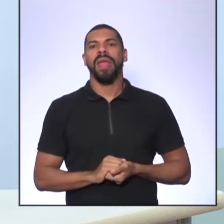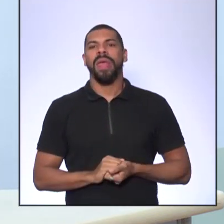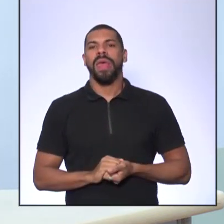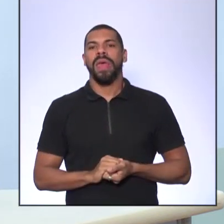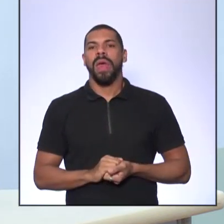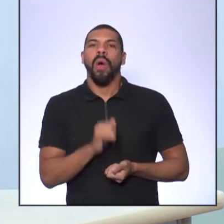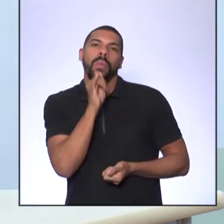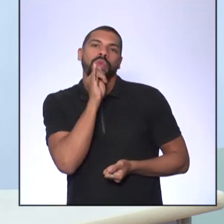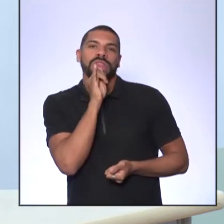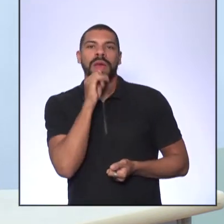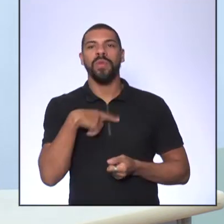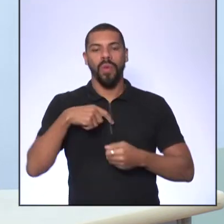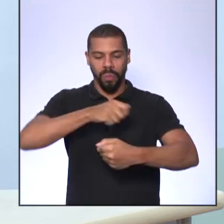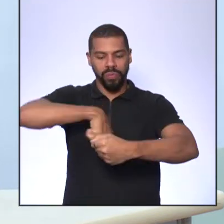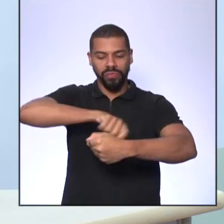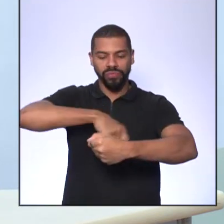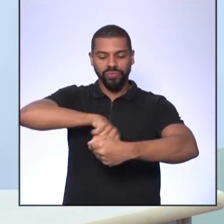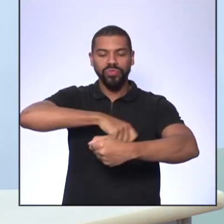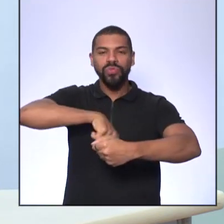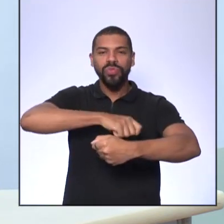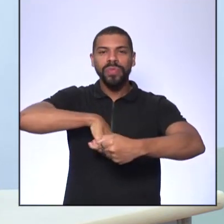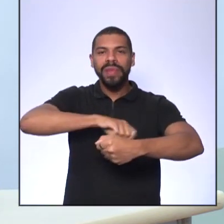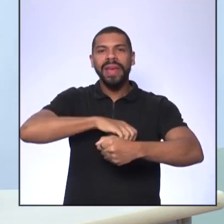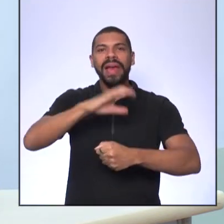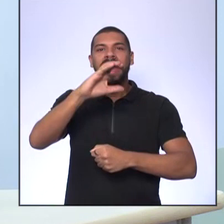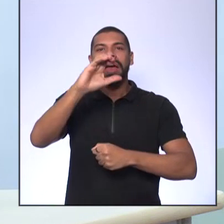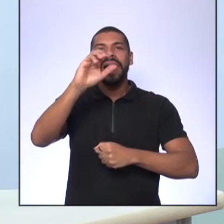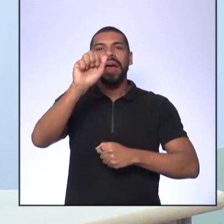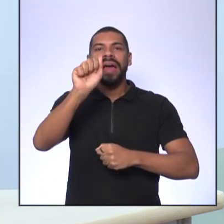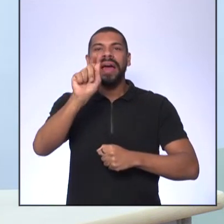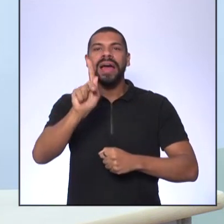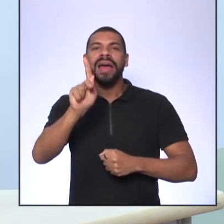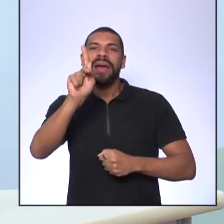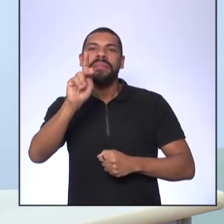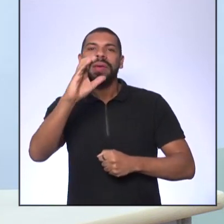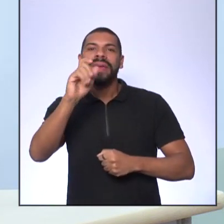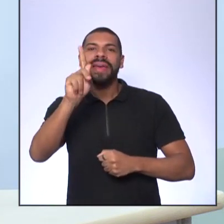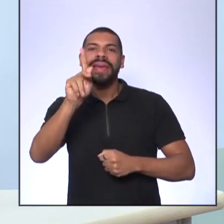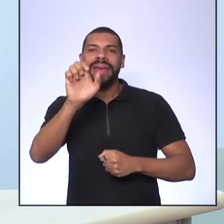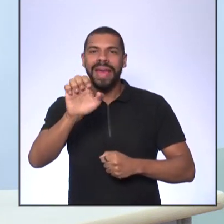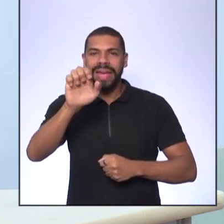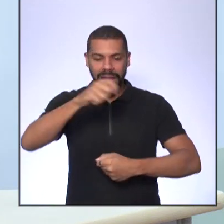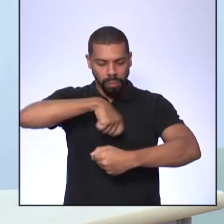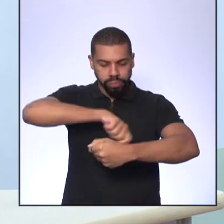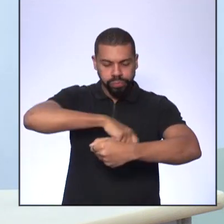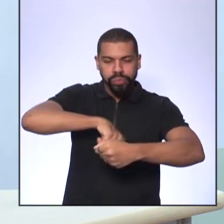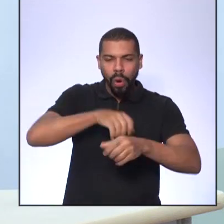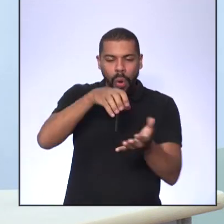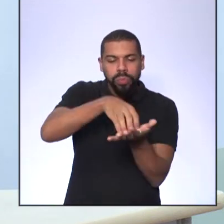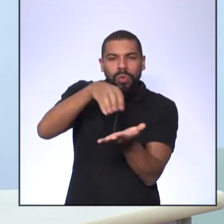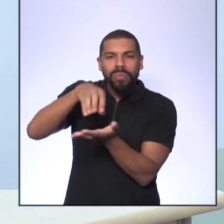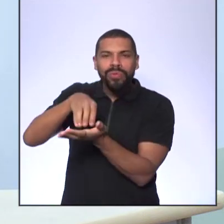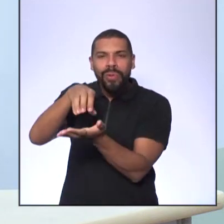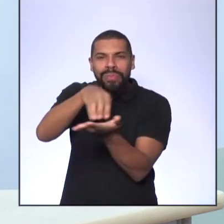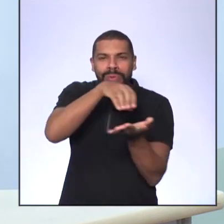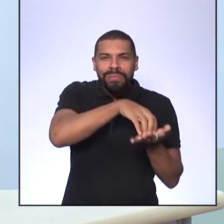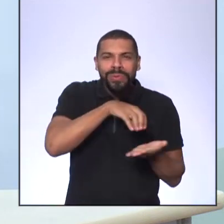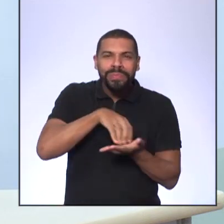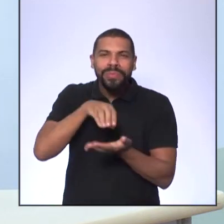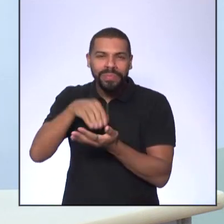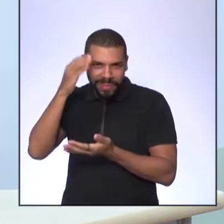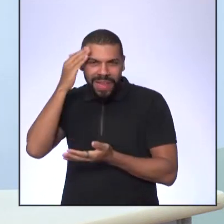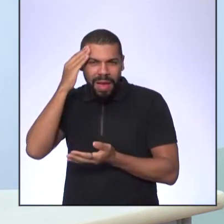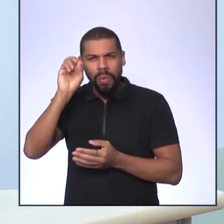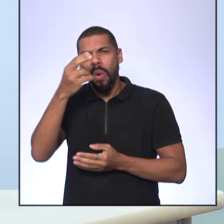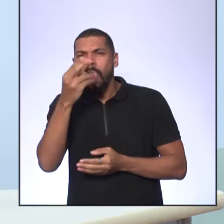faço cupcake para venda, vamos supor, ou eu faço brigadeiros, ou eu faço manutenção de computadores,